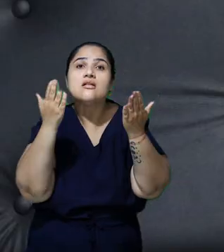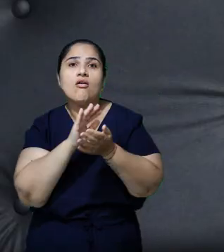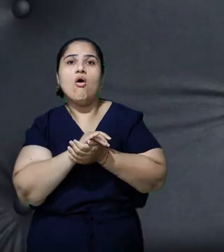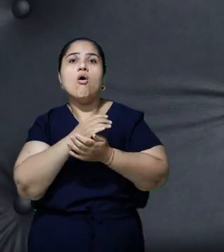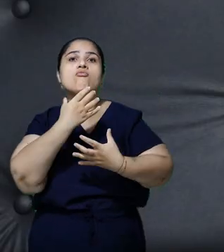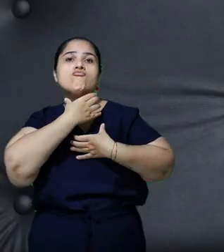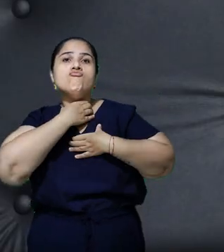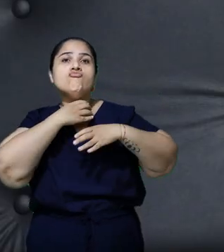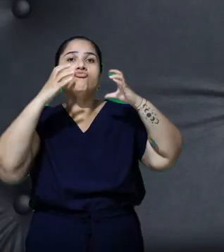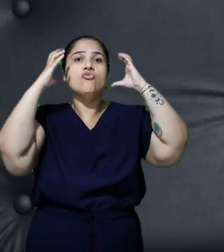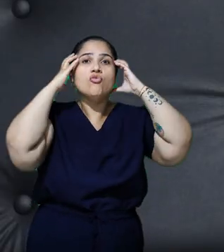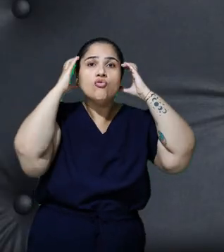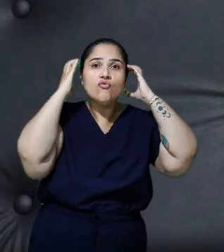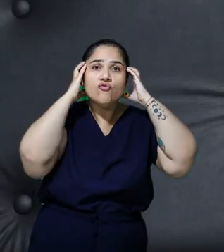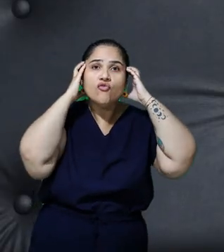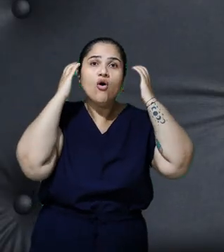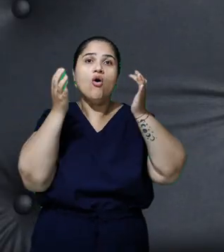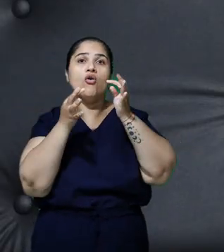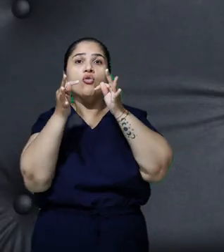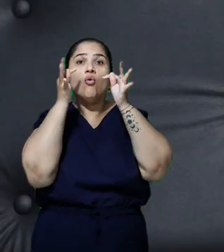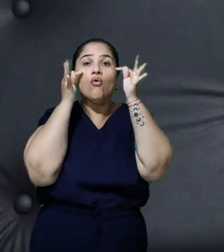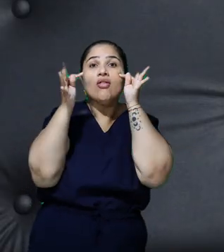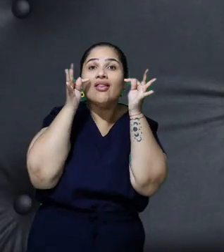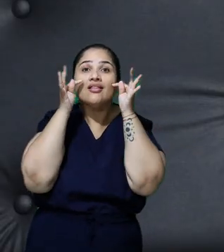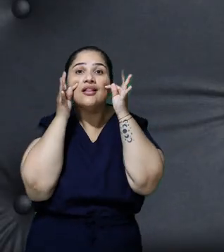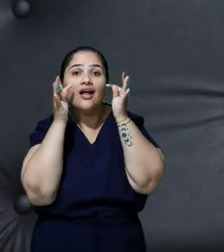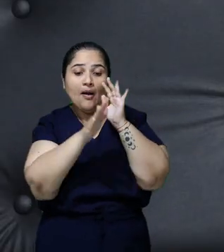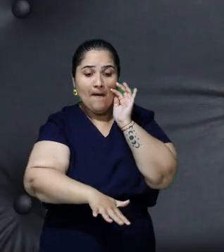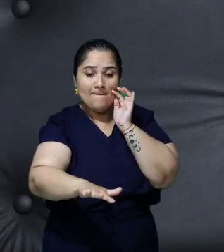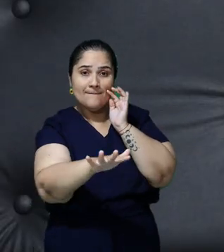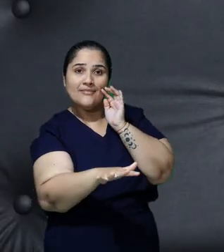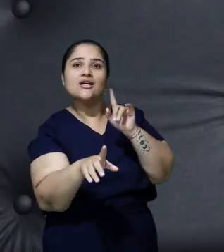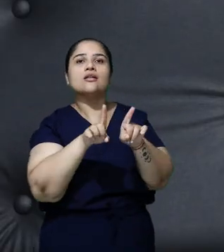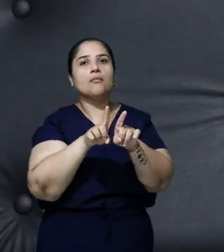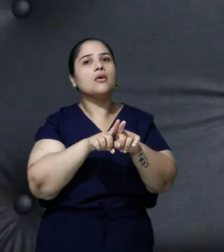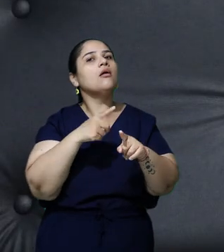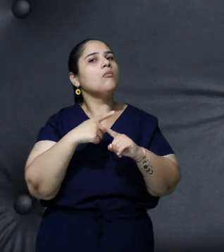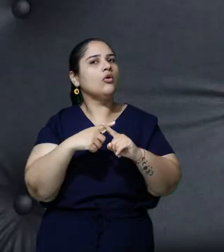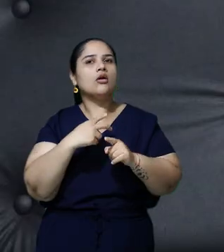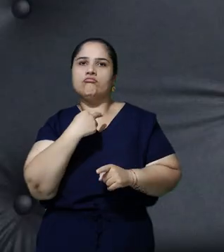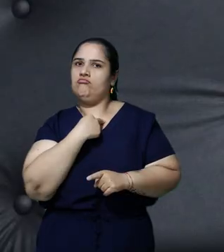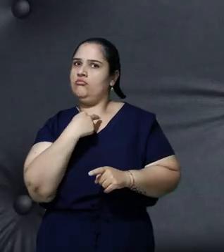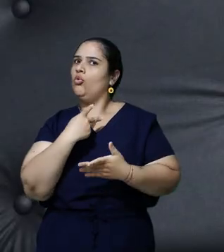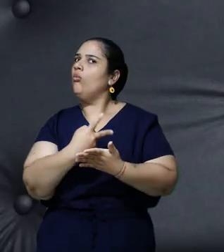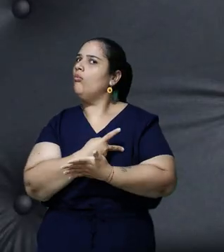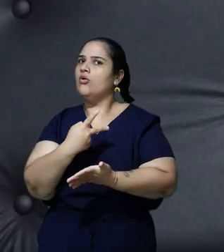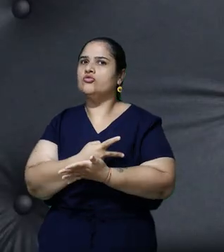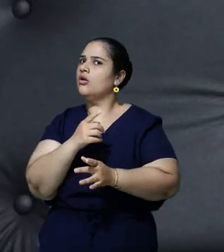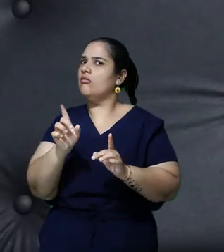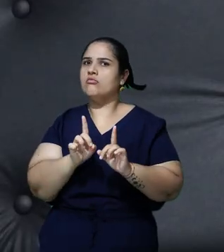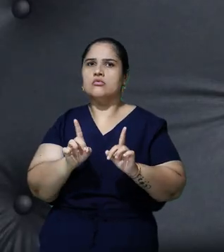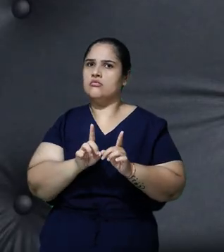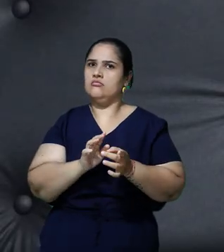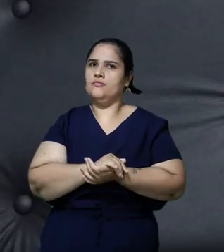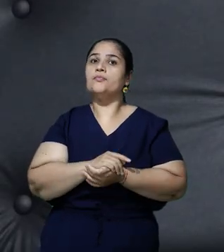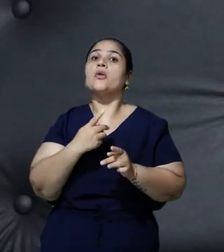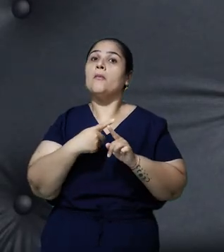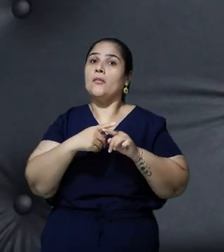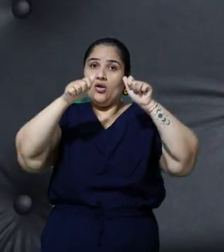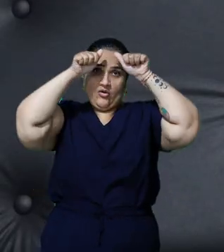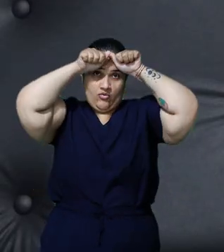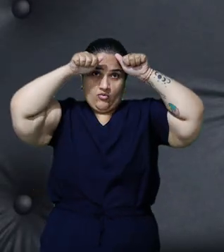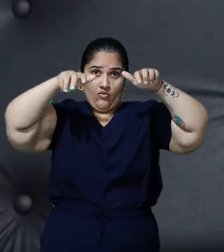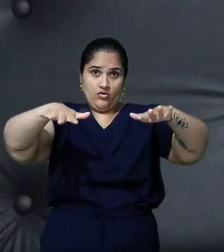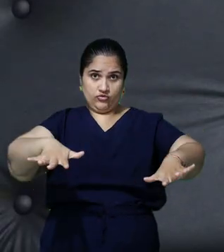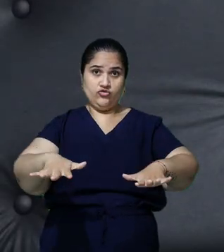terapeuta ocupacional, isso para que não haja erro, porque o autismo é uma